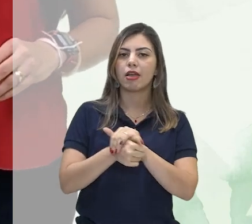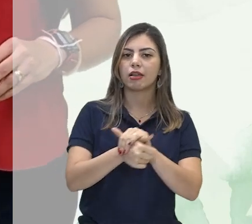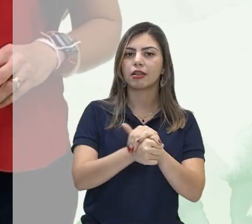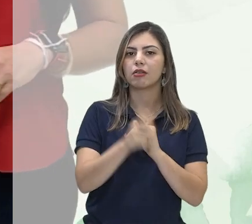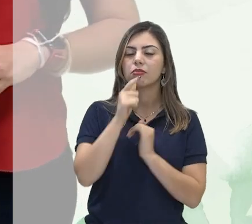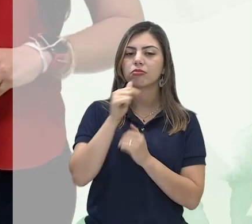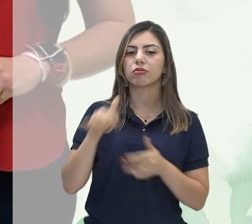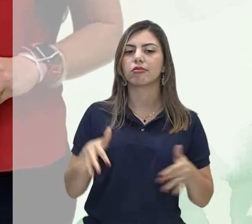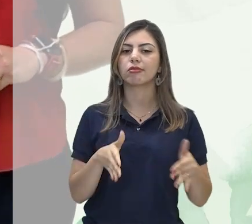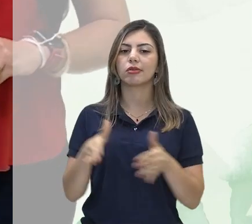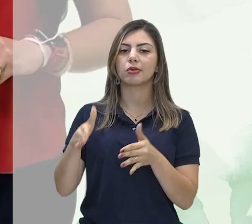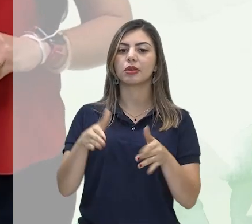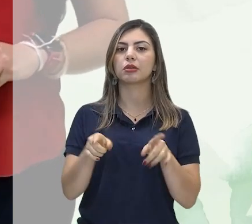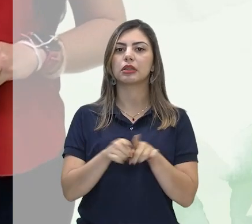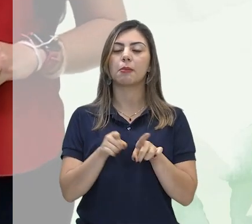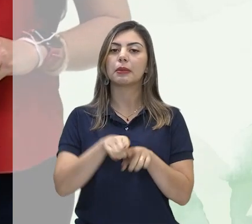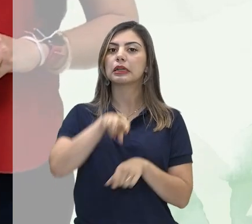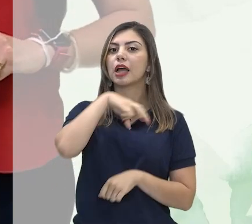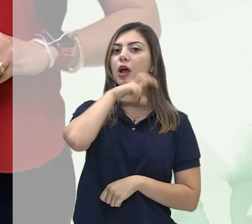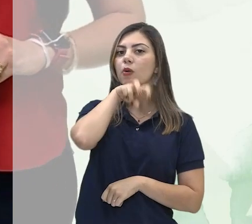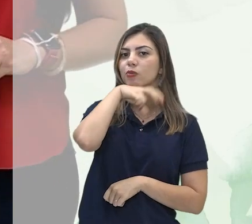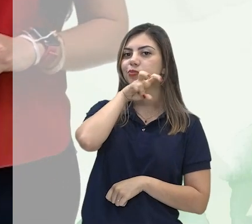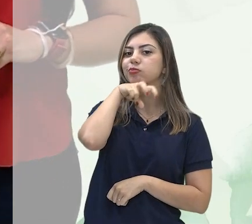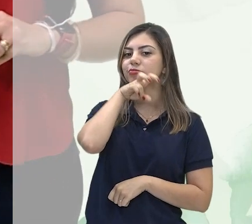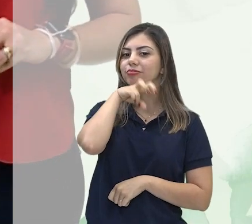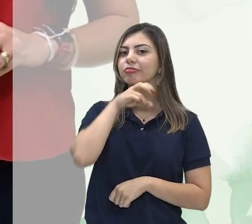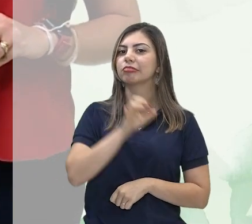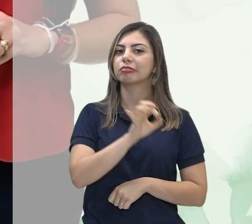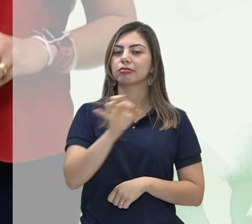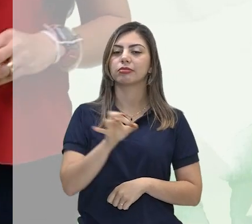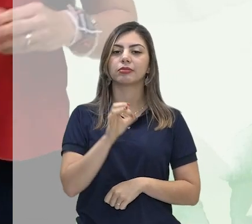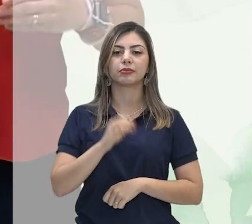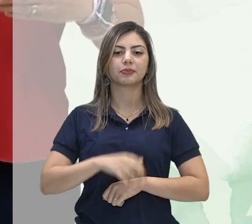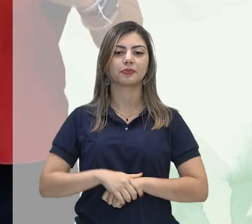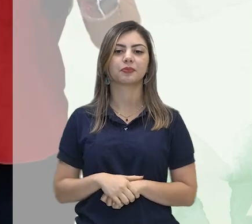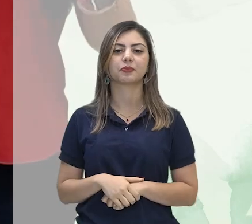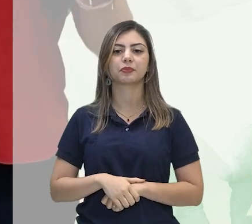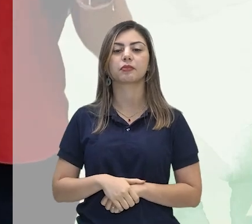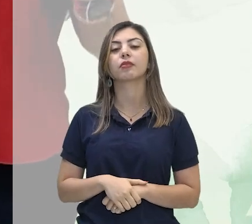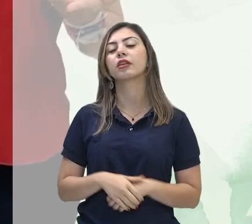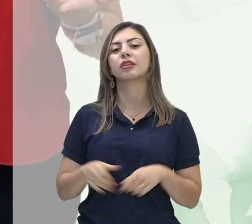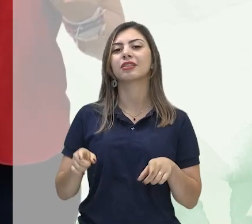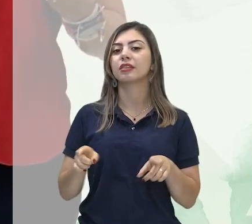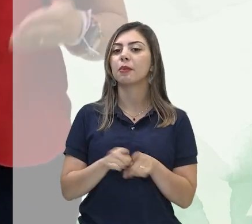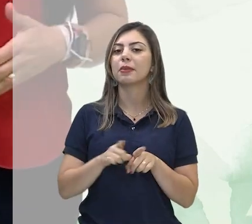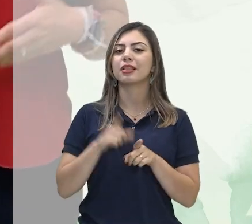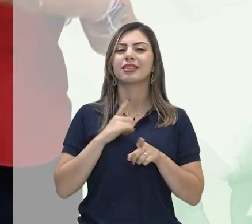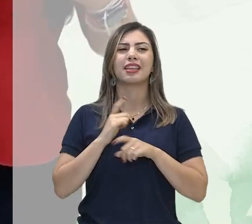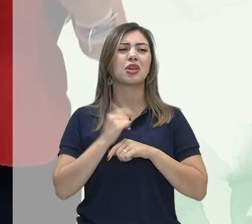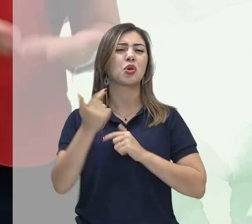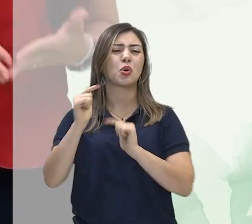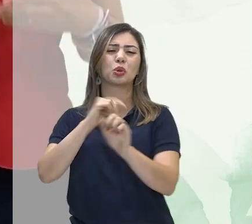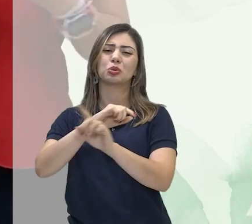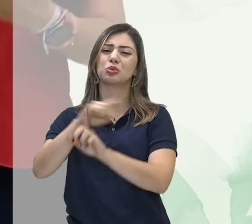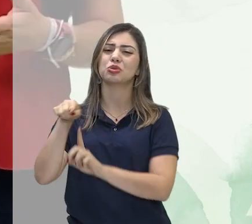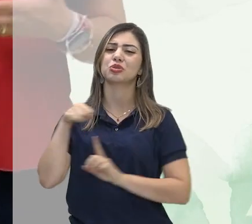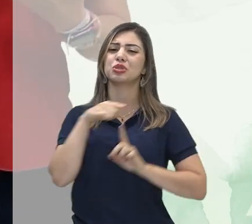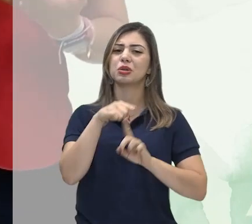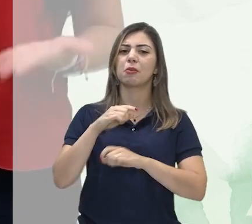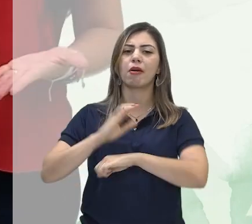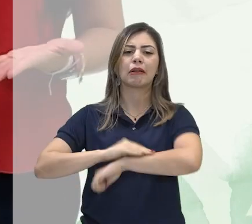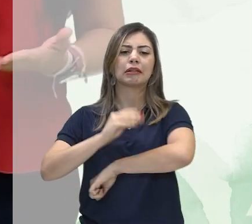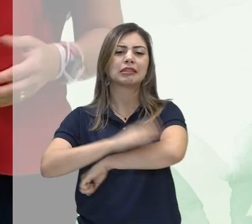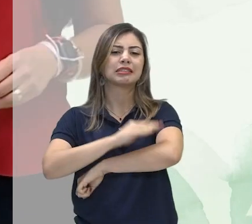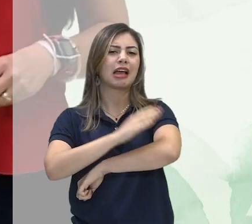é o tracajá, e a sucuri, também chamada de anaconda. Temos inúmeros anfíbios, né? Como cães,